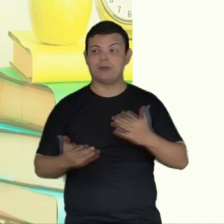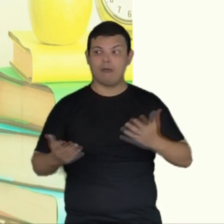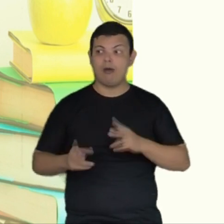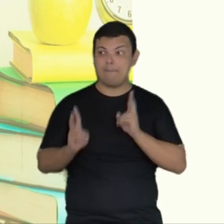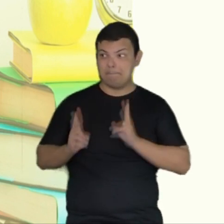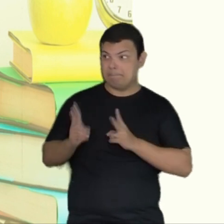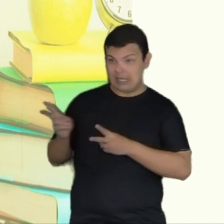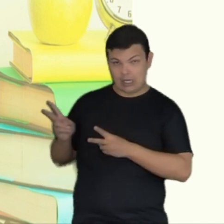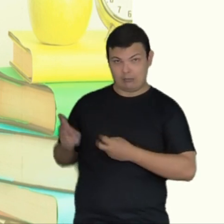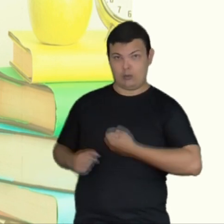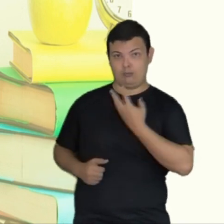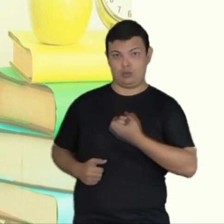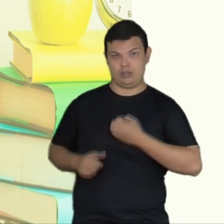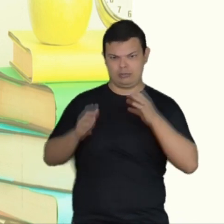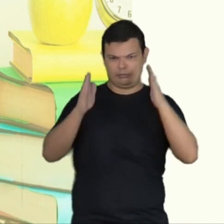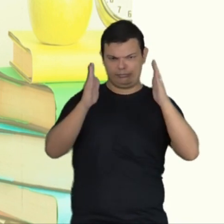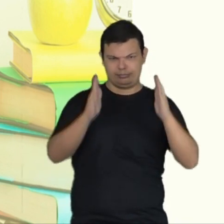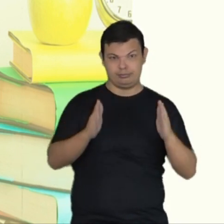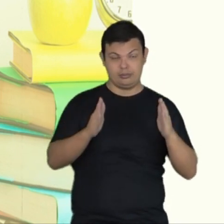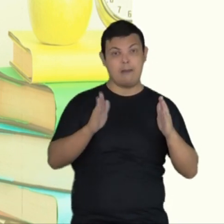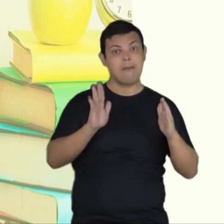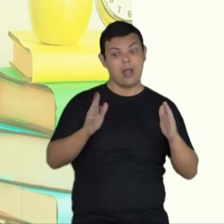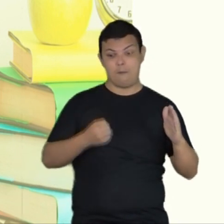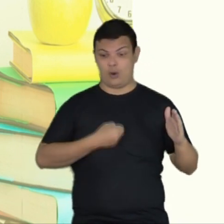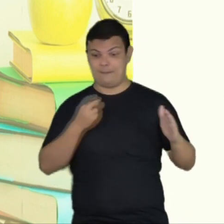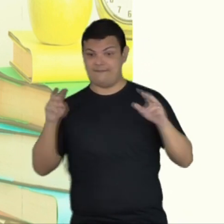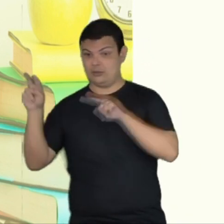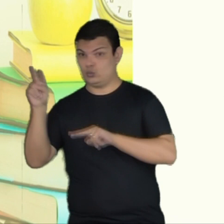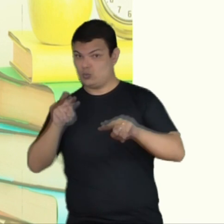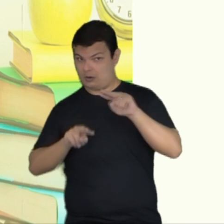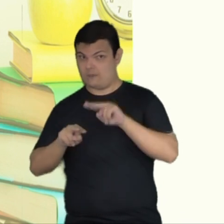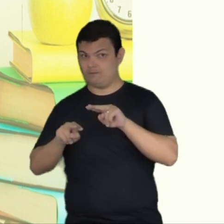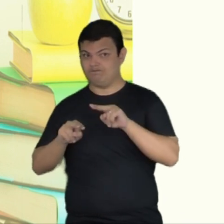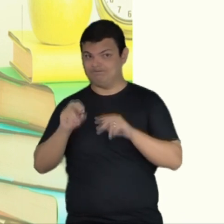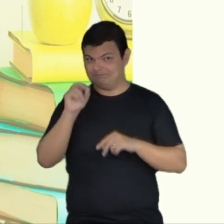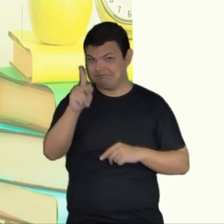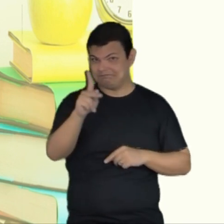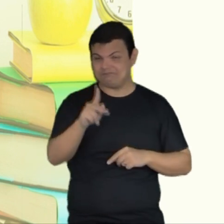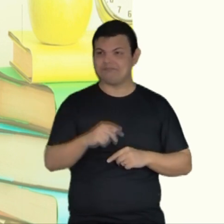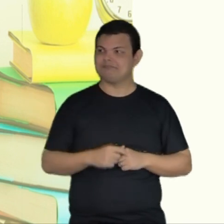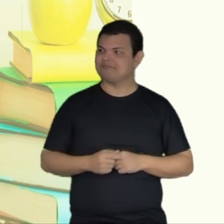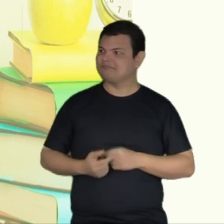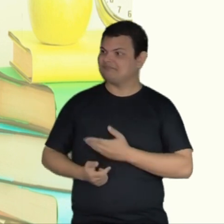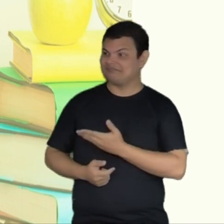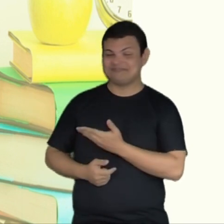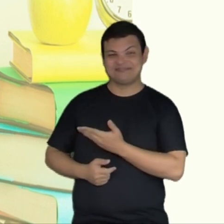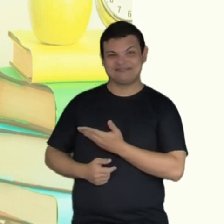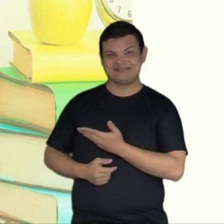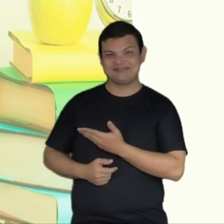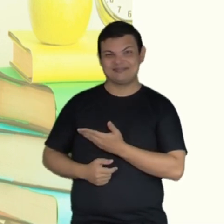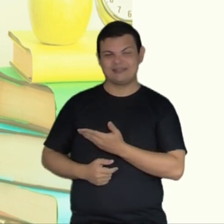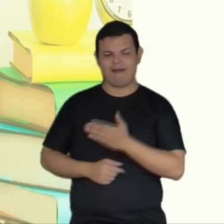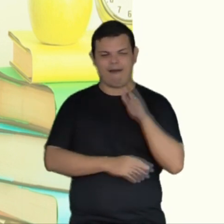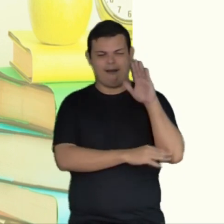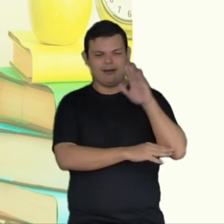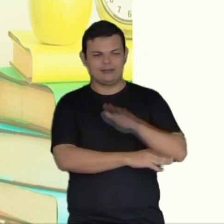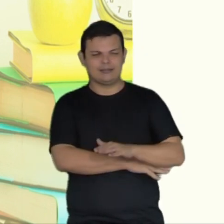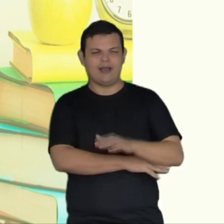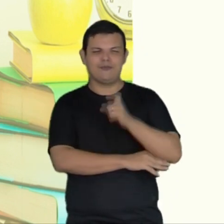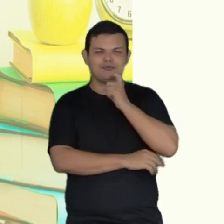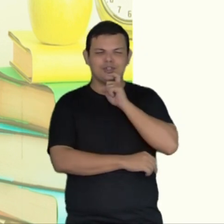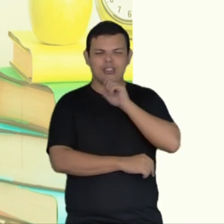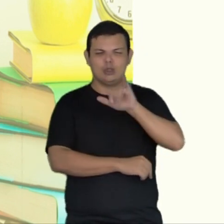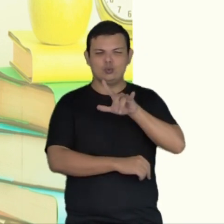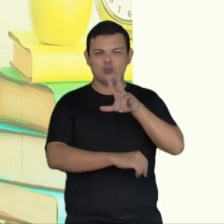mesmo poema já na estrutura não formal, tá bom? Bora lá! Na tarde fria de